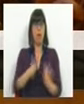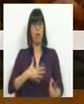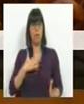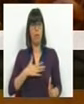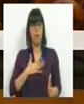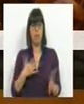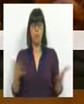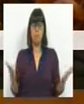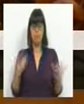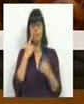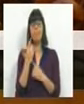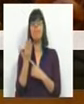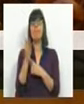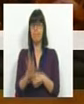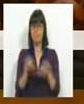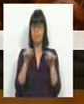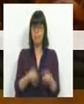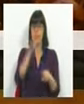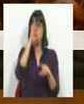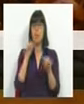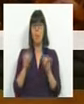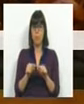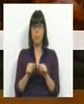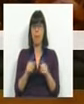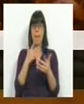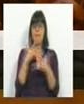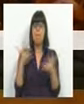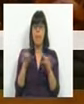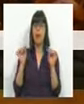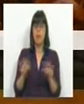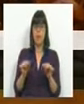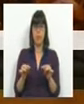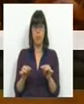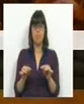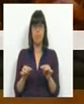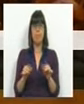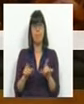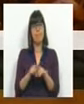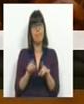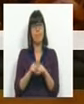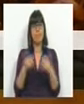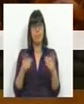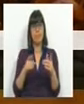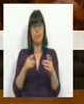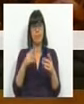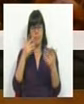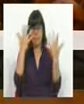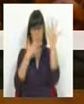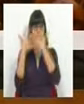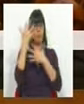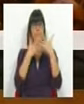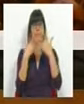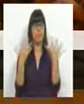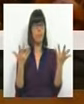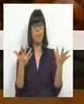Social. Demonstrou que este Governo e esta maioria andam, por assim dizer, a apanhar bonés.